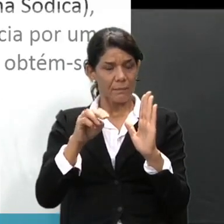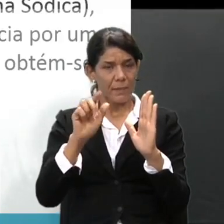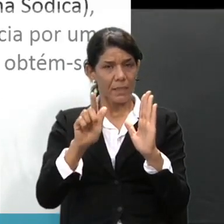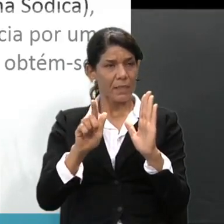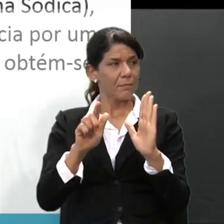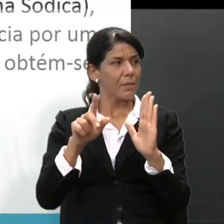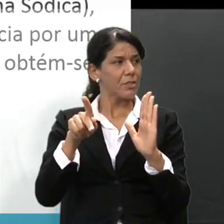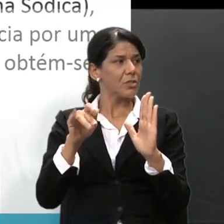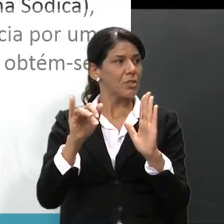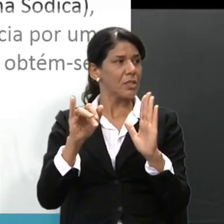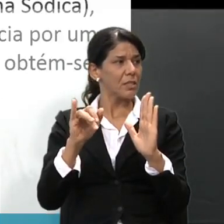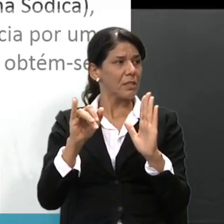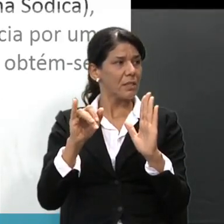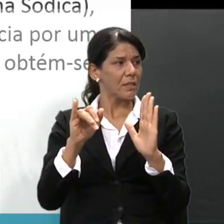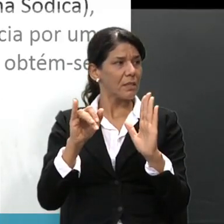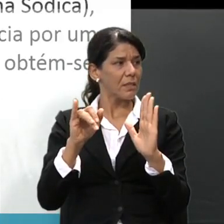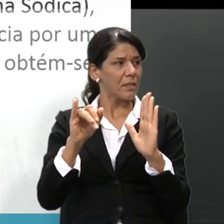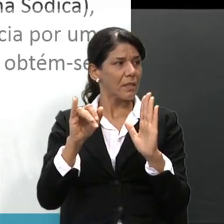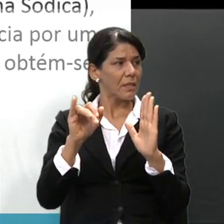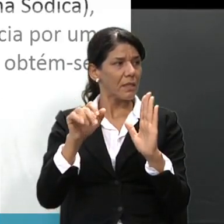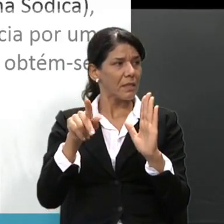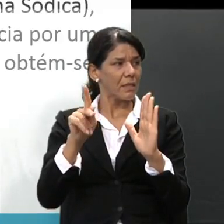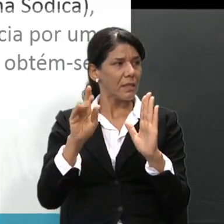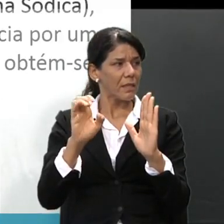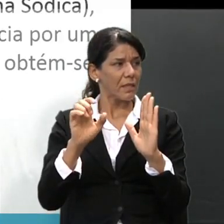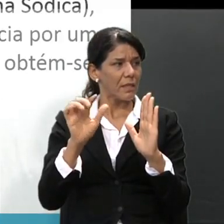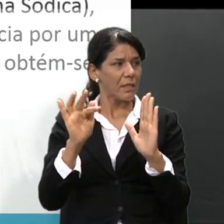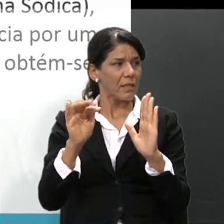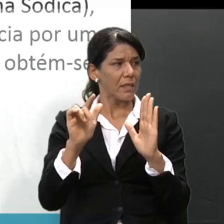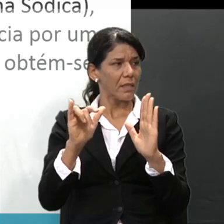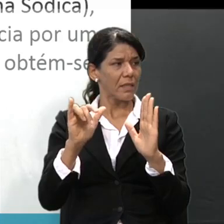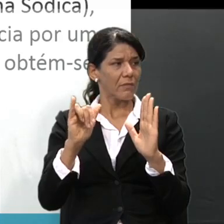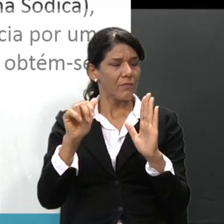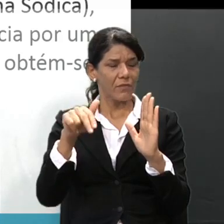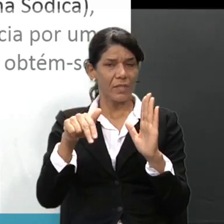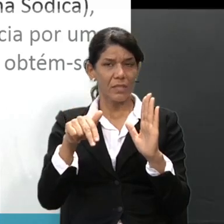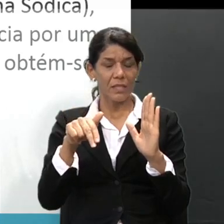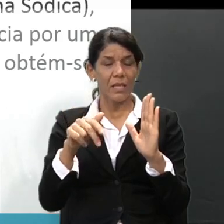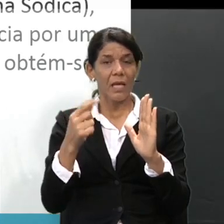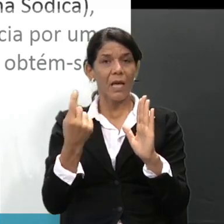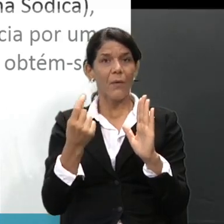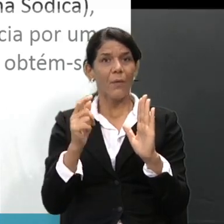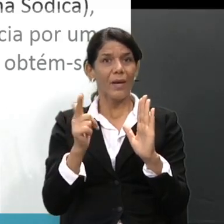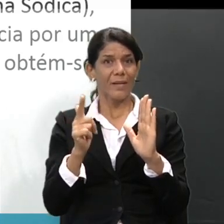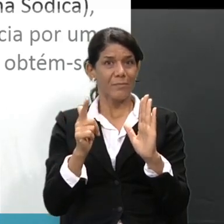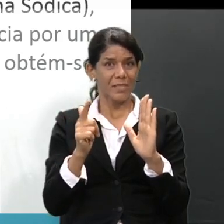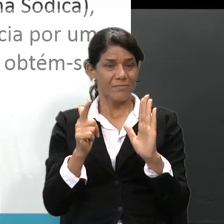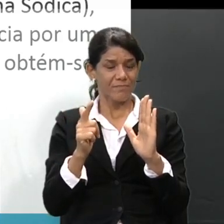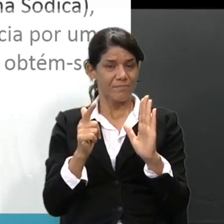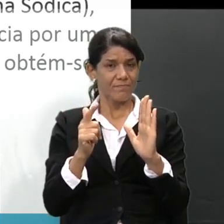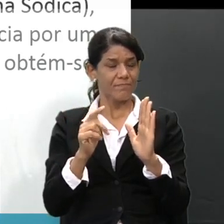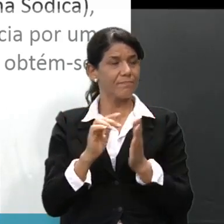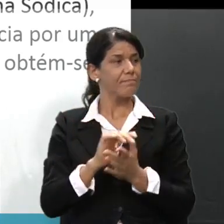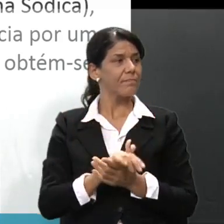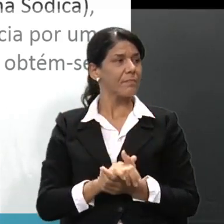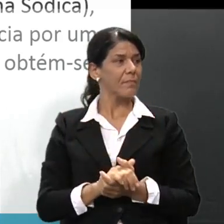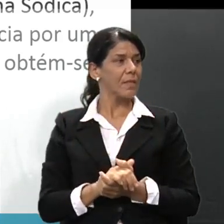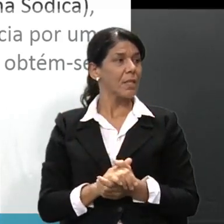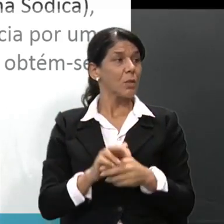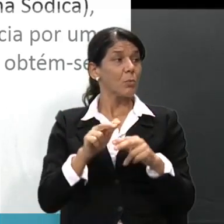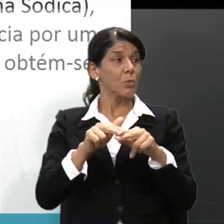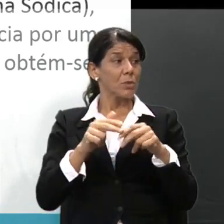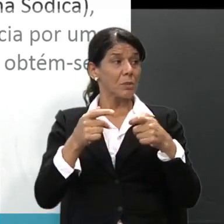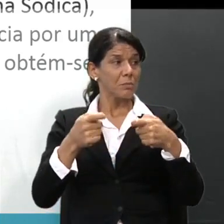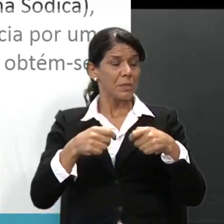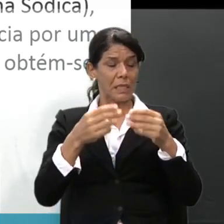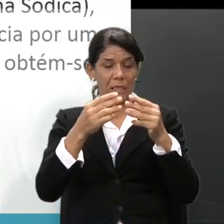José. Sabe-se que o frasco de Keflin é de 1 grama, ou seja, cefalotina sódica. Por isso,